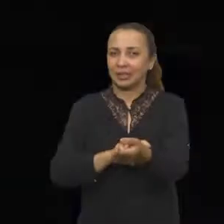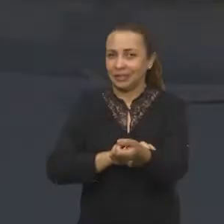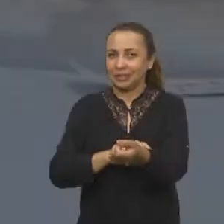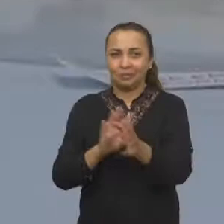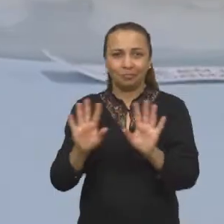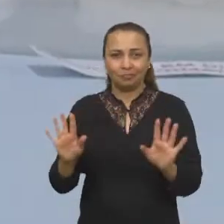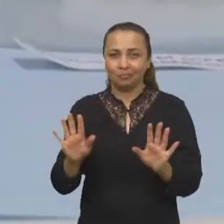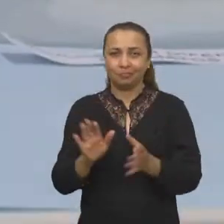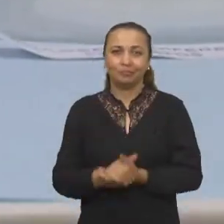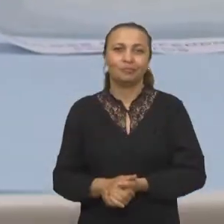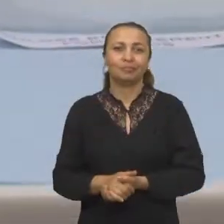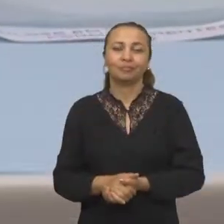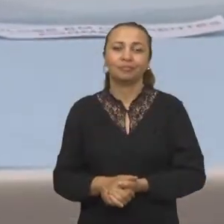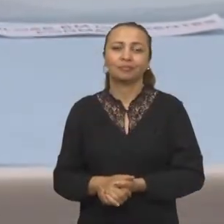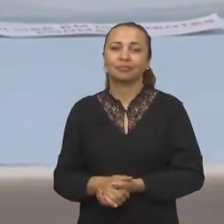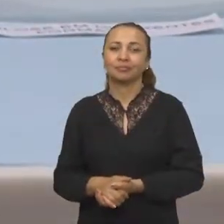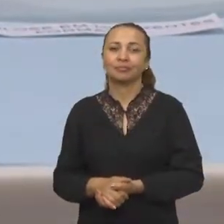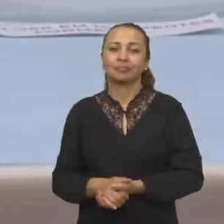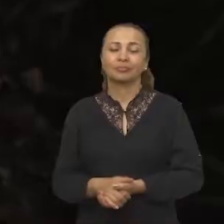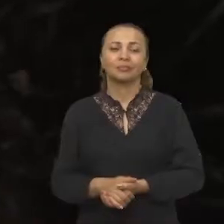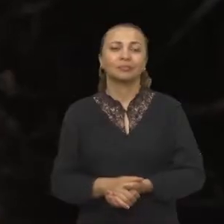paciente.